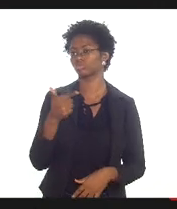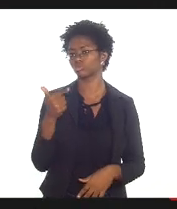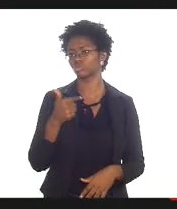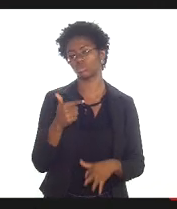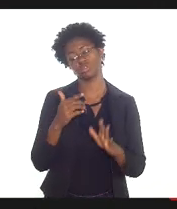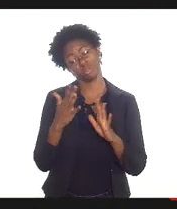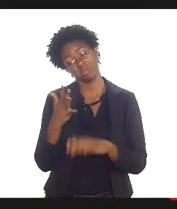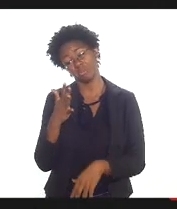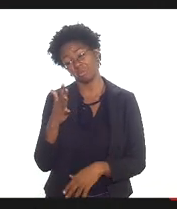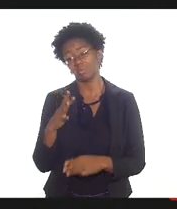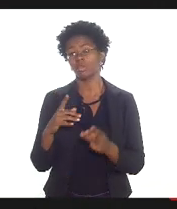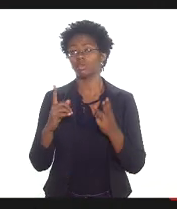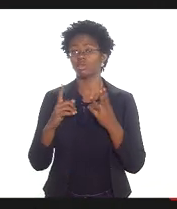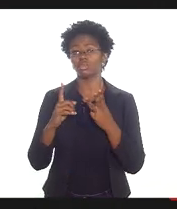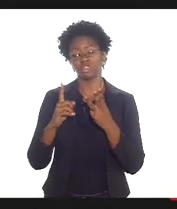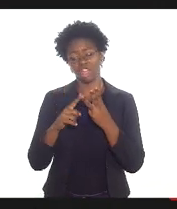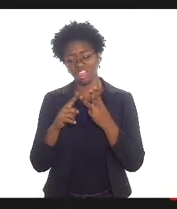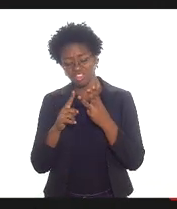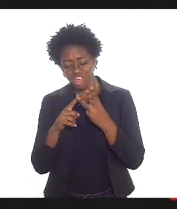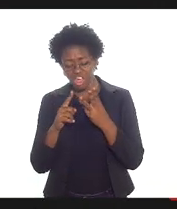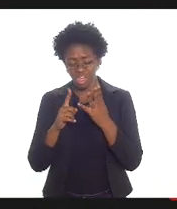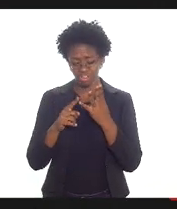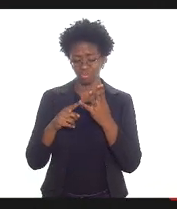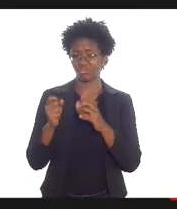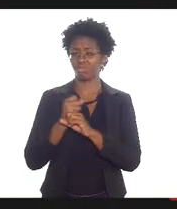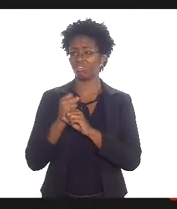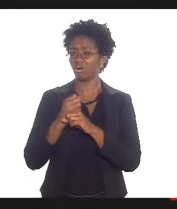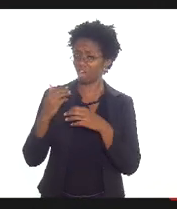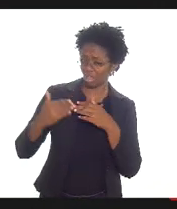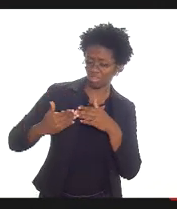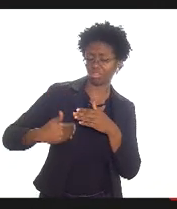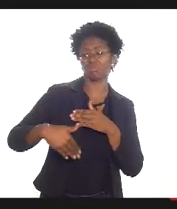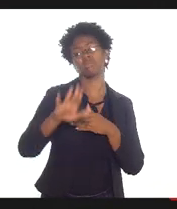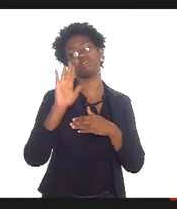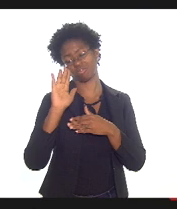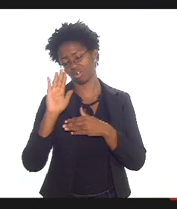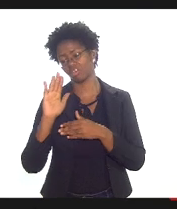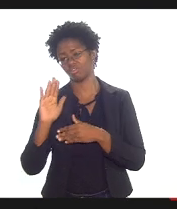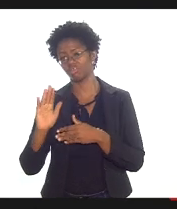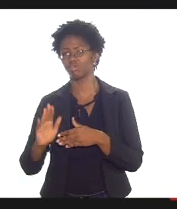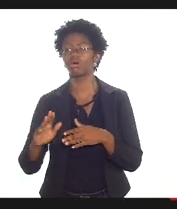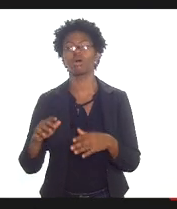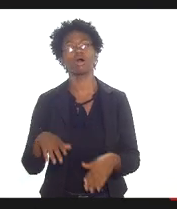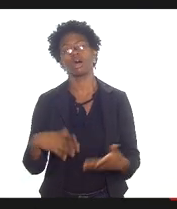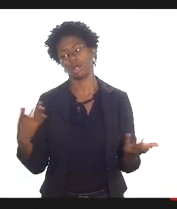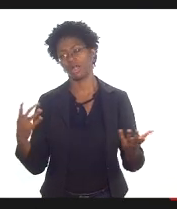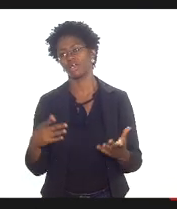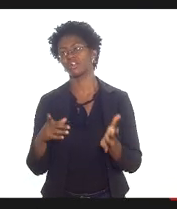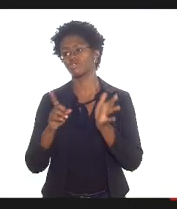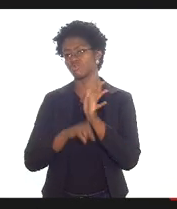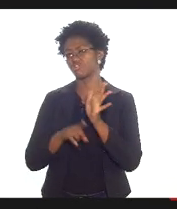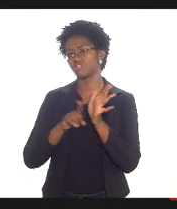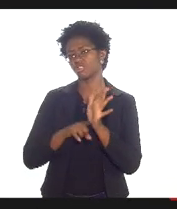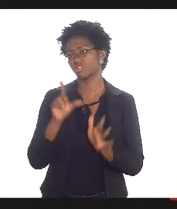partir do quarto ano, aí sim as isenções são as menores.